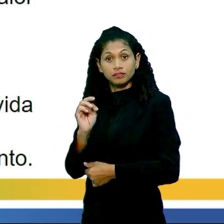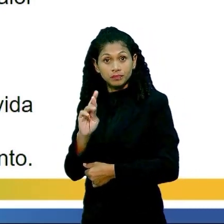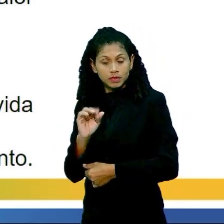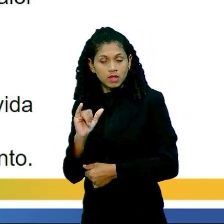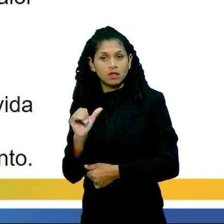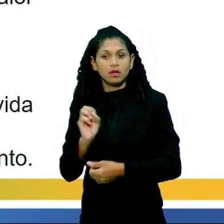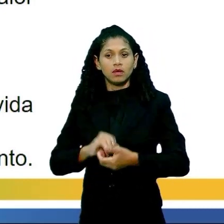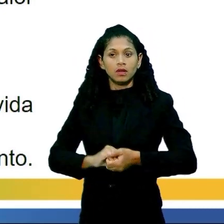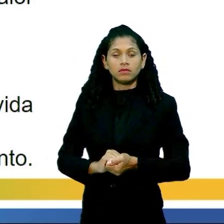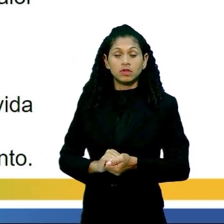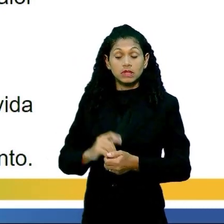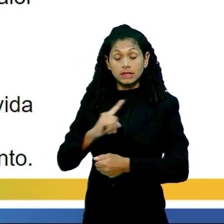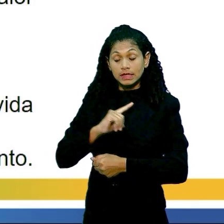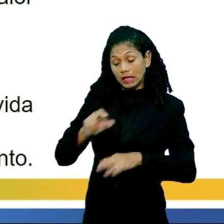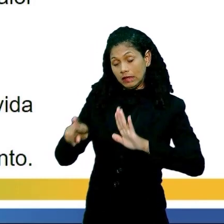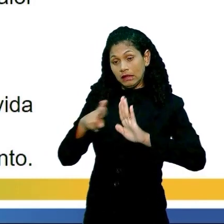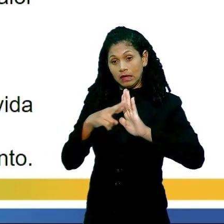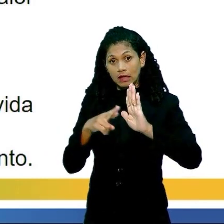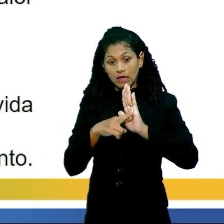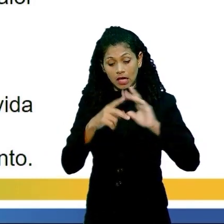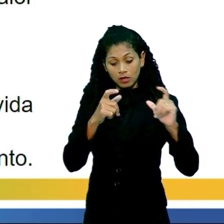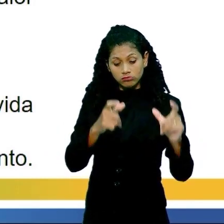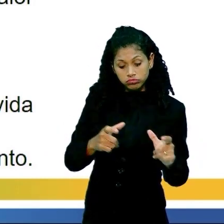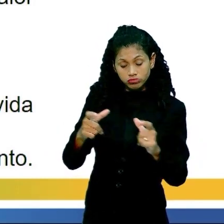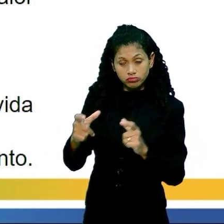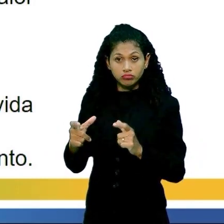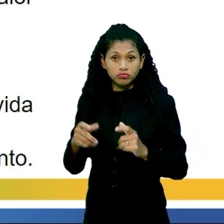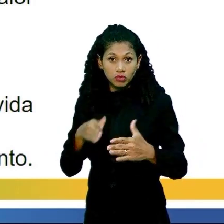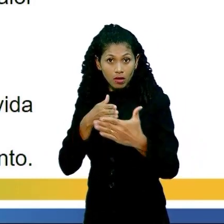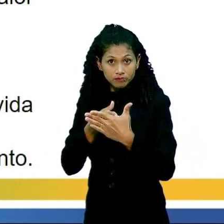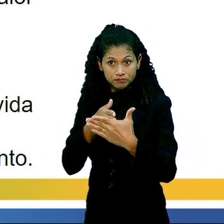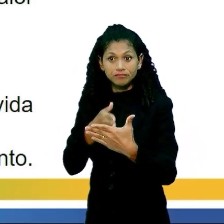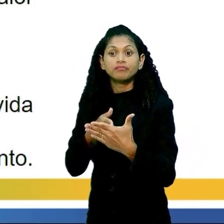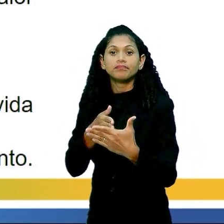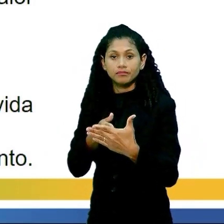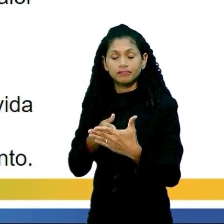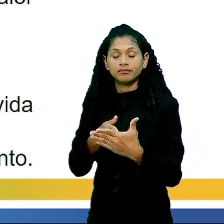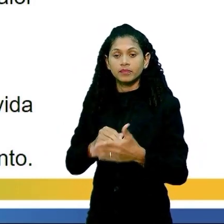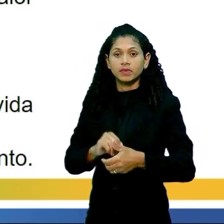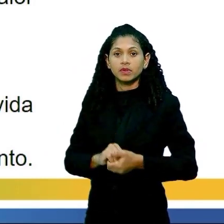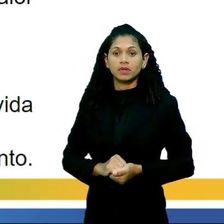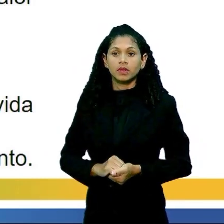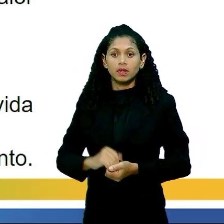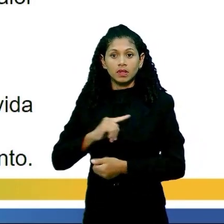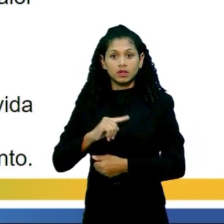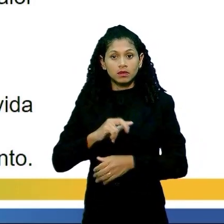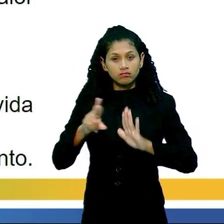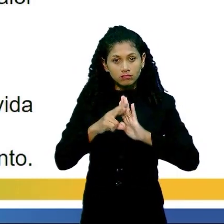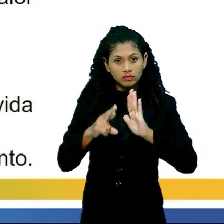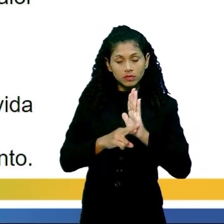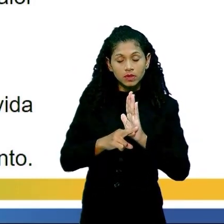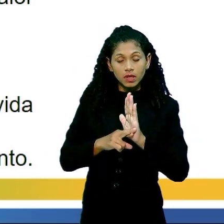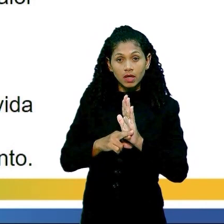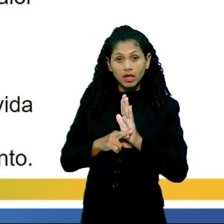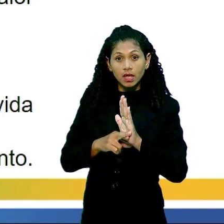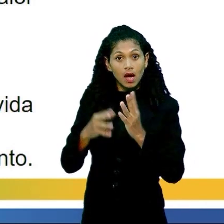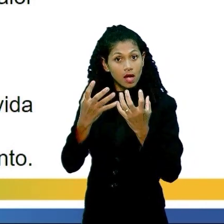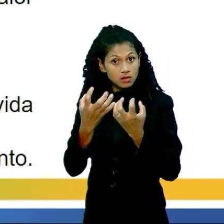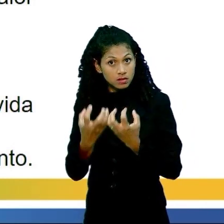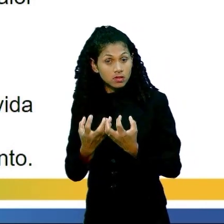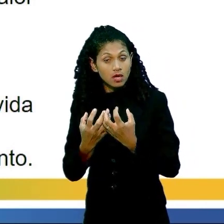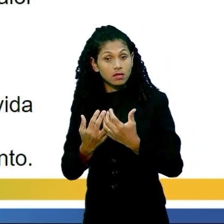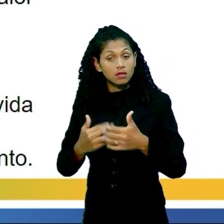e espaços definidos. Além disso, o jogo é regido por regras que são livremente aceitas pelos jogadores, mas que